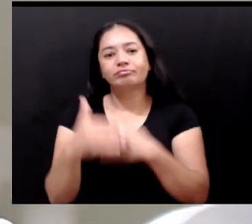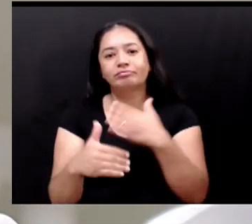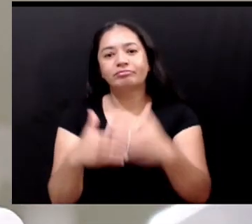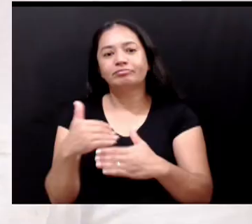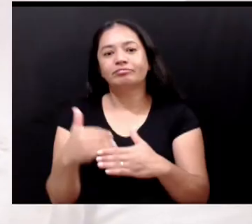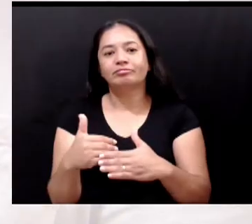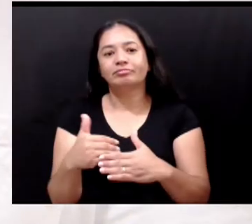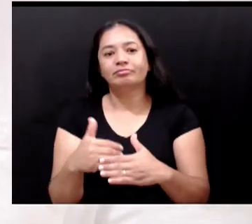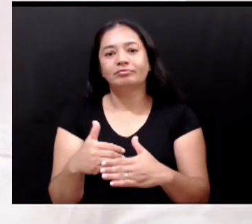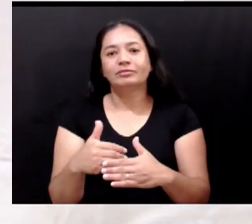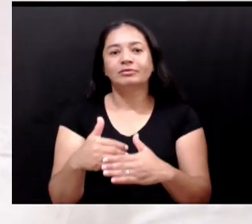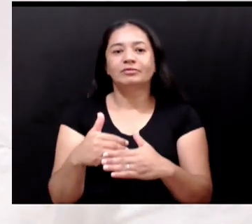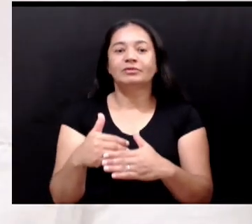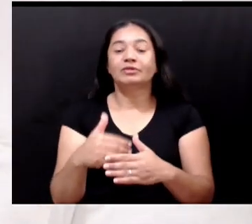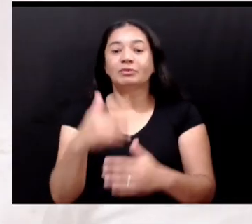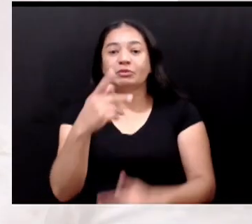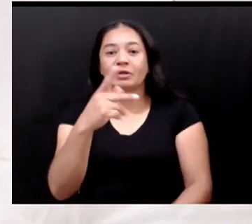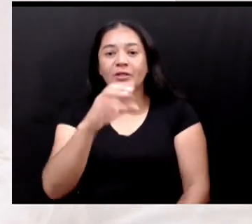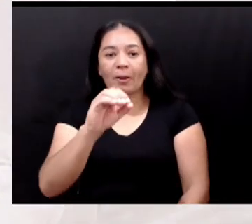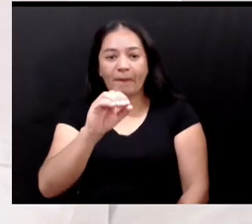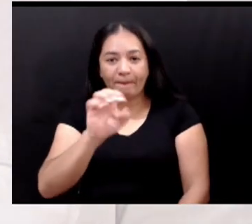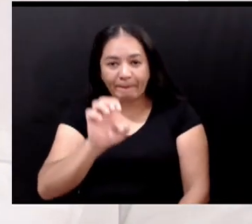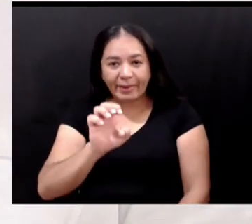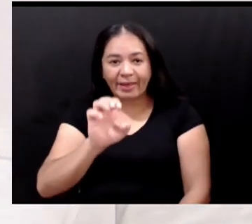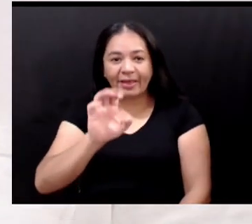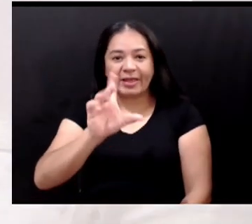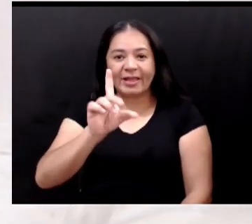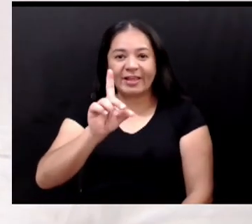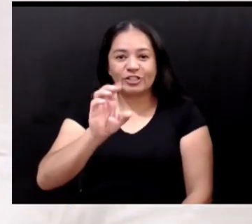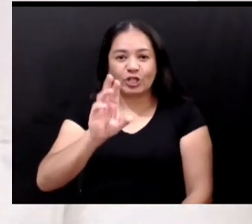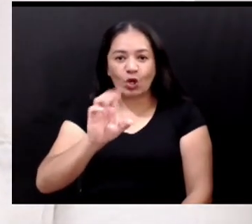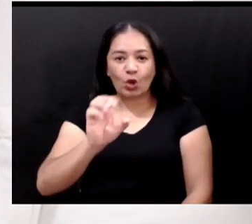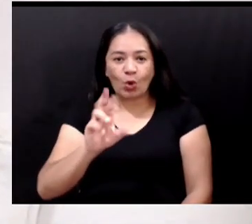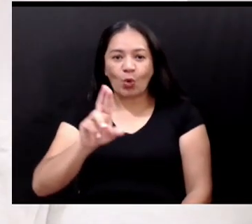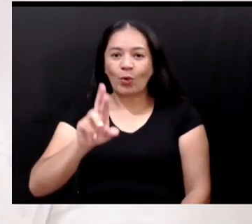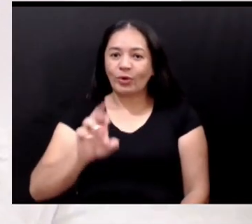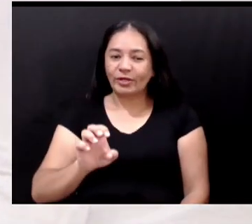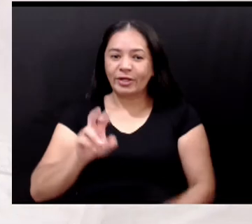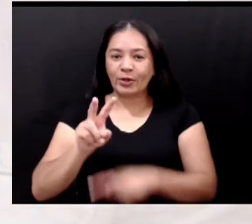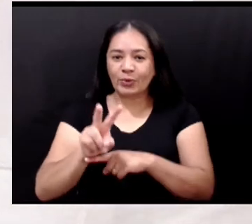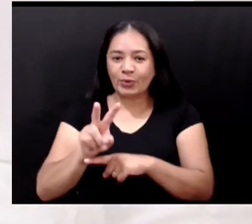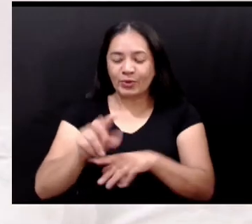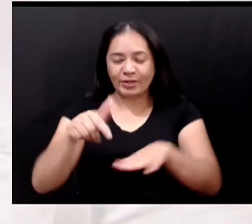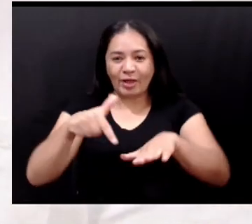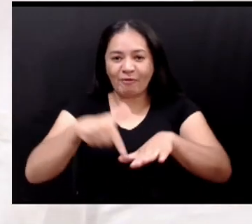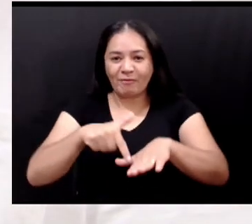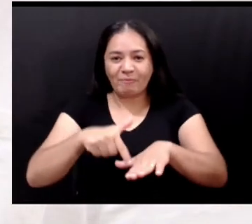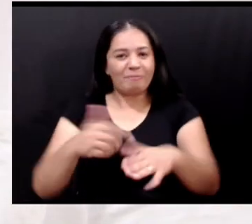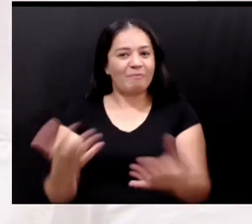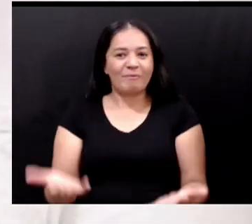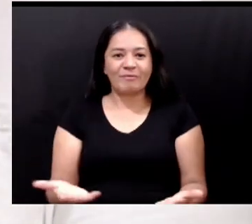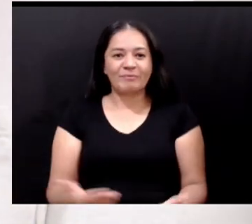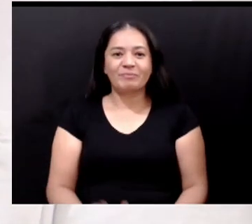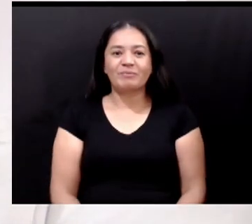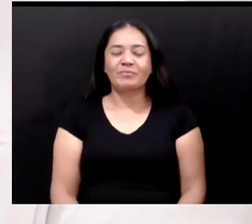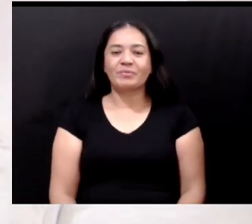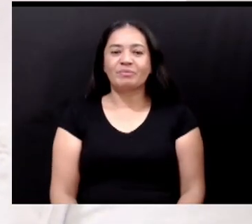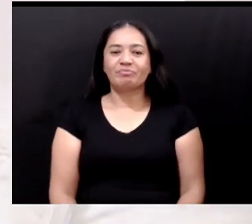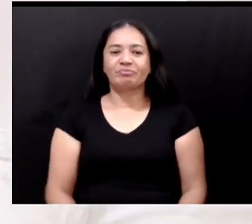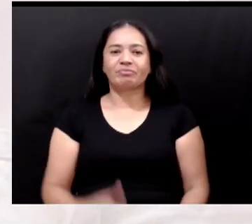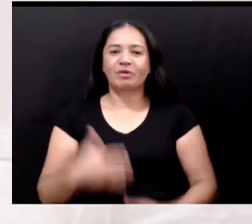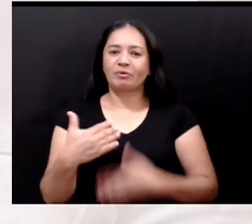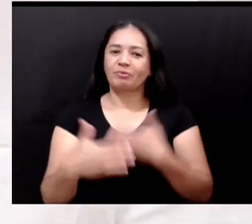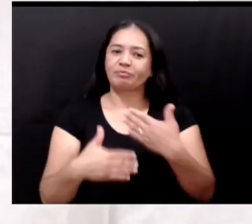pedicuro, né? Porque aí o cuidado com os pés, né? Pedicuro. Depois ficou pedicuro